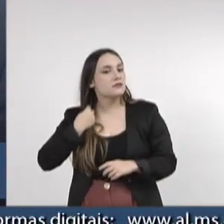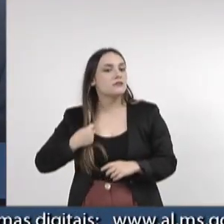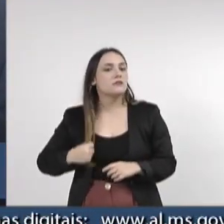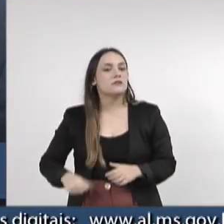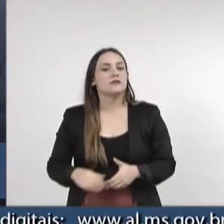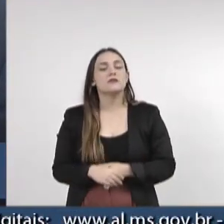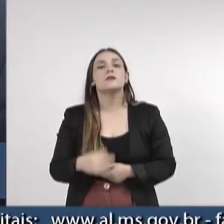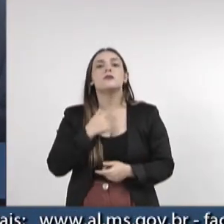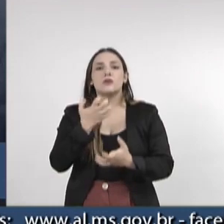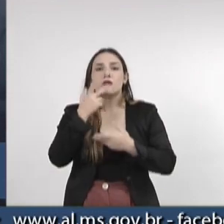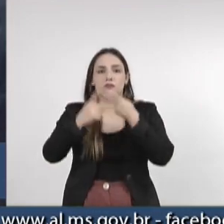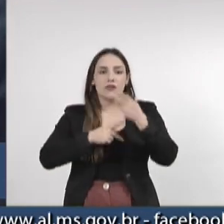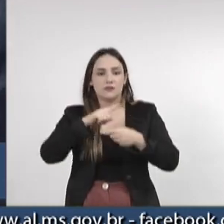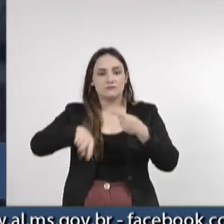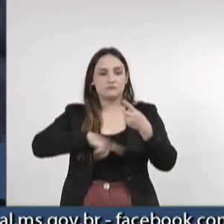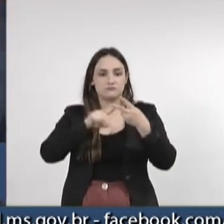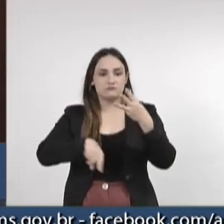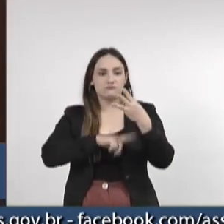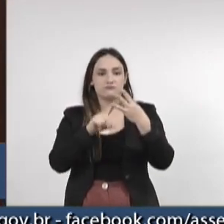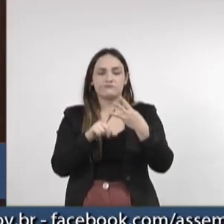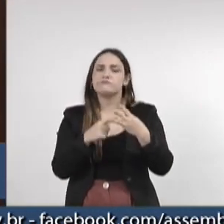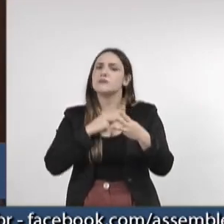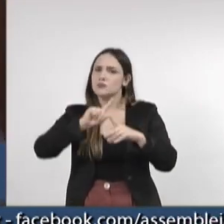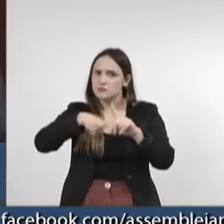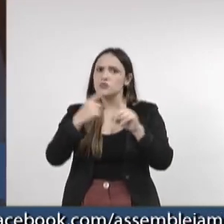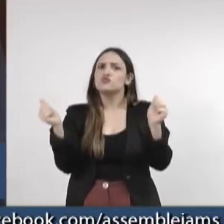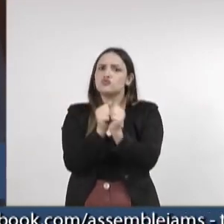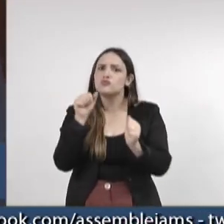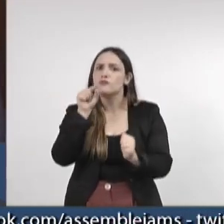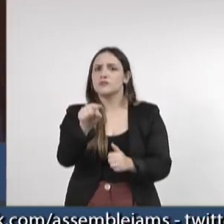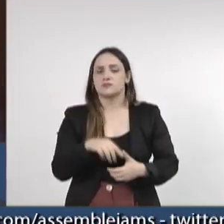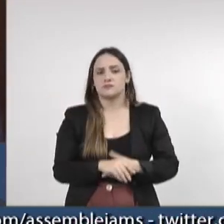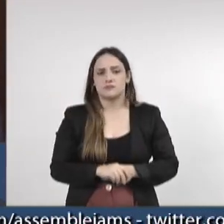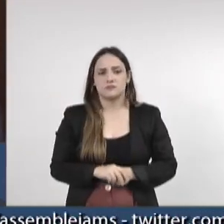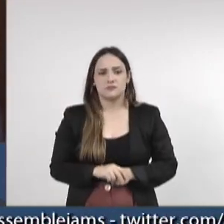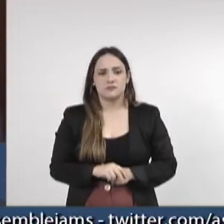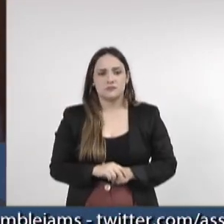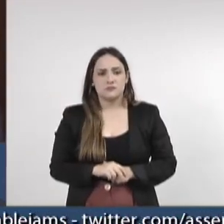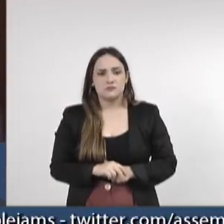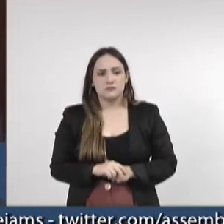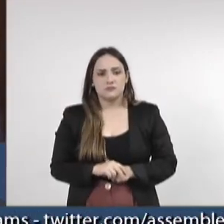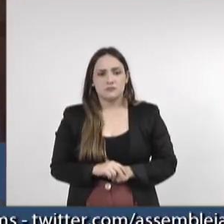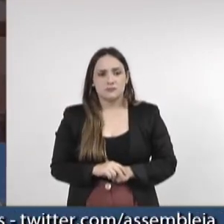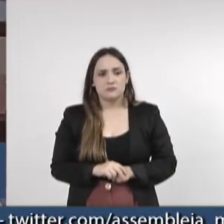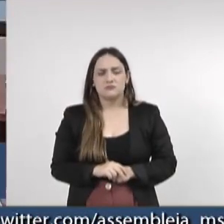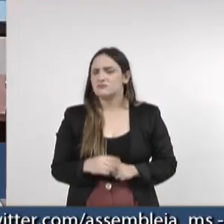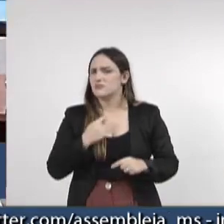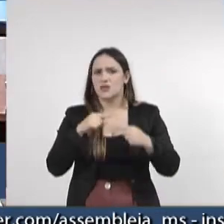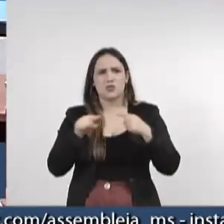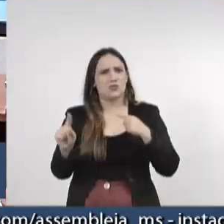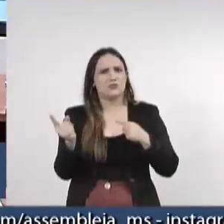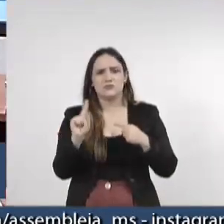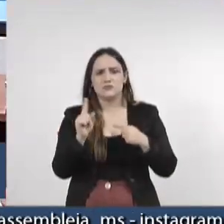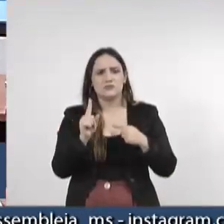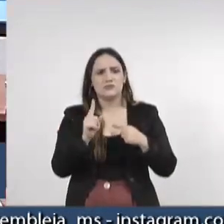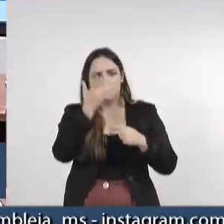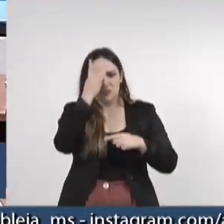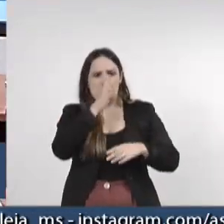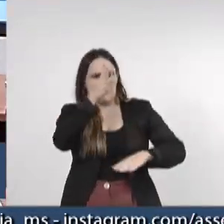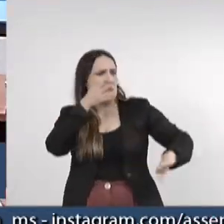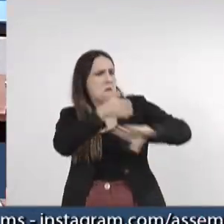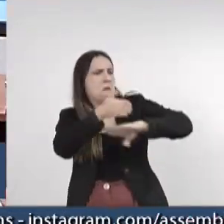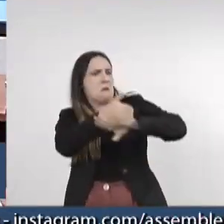não, exemplo da pequena agricultura ou da agricultura familiar para o Brasil. Portanto, essa é a minha razão de